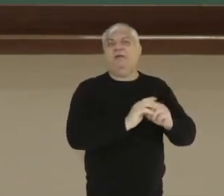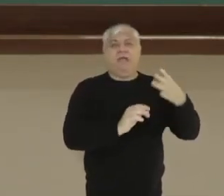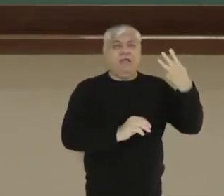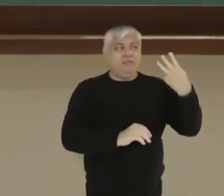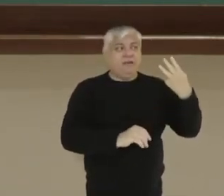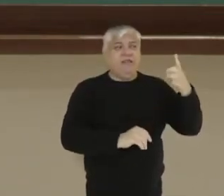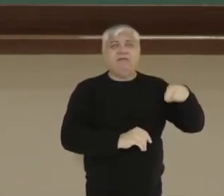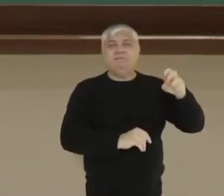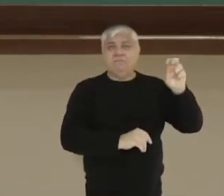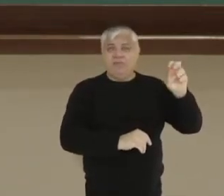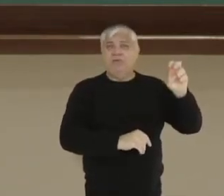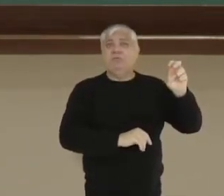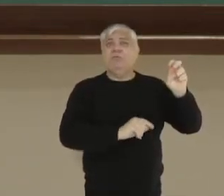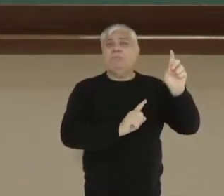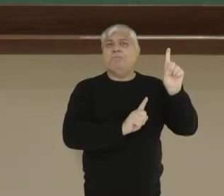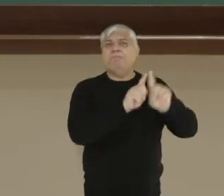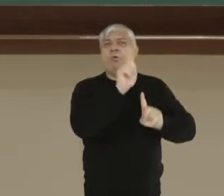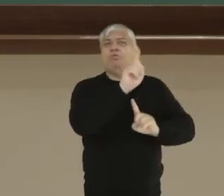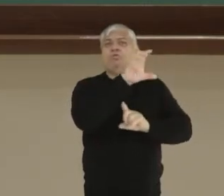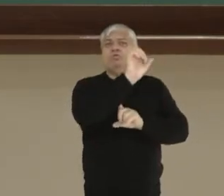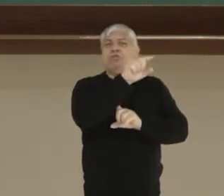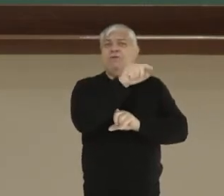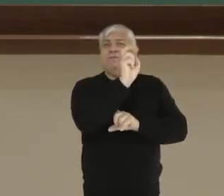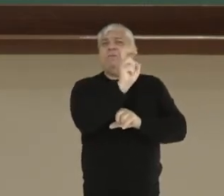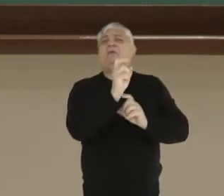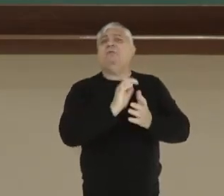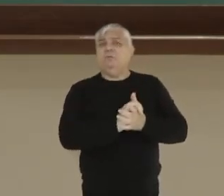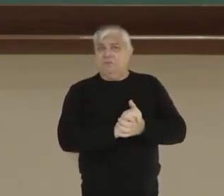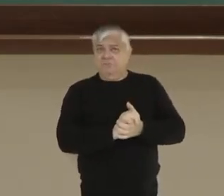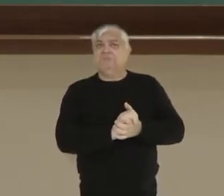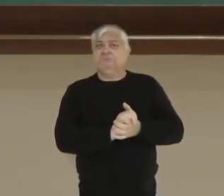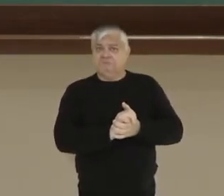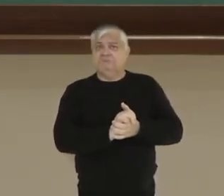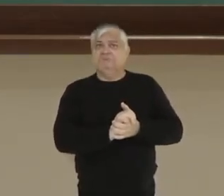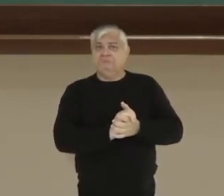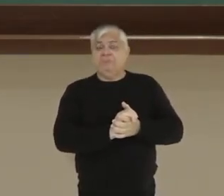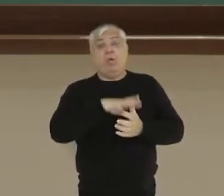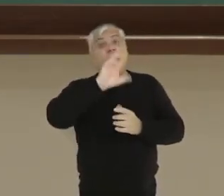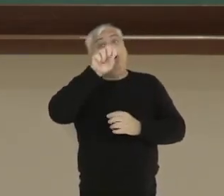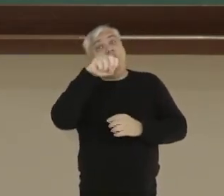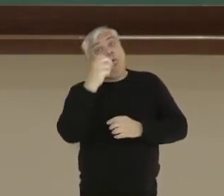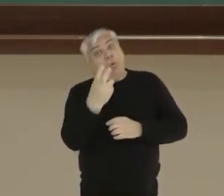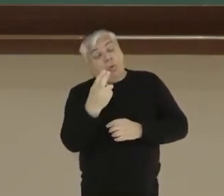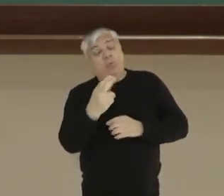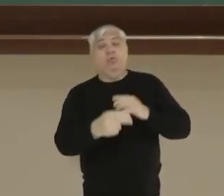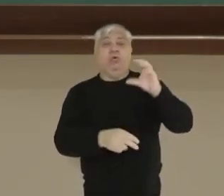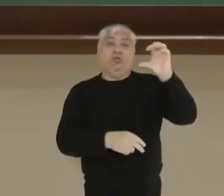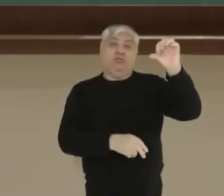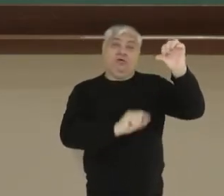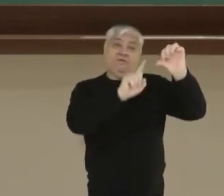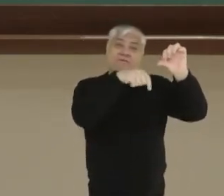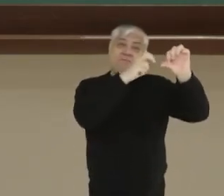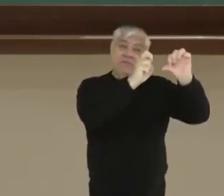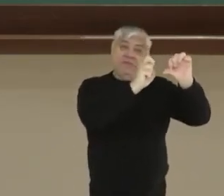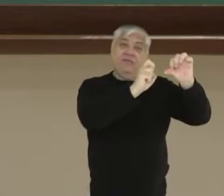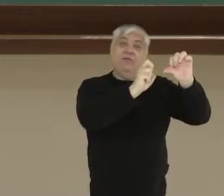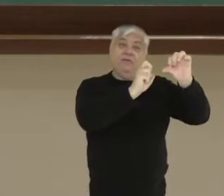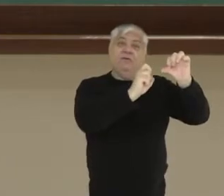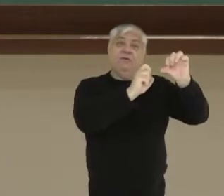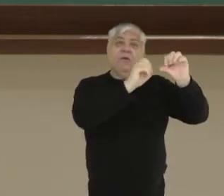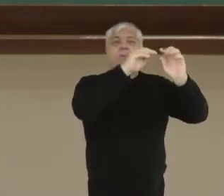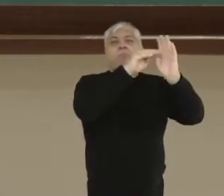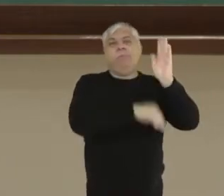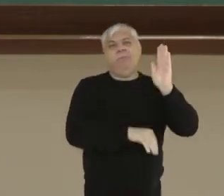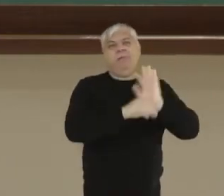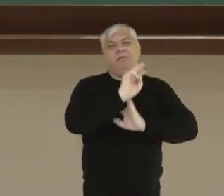9,5, ou então ele teve uma diminuição de 9,5 para 3,5. Isso vai depender muito de como